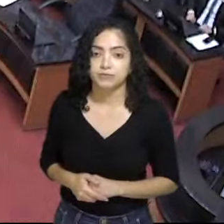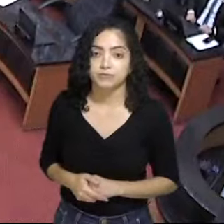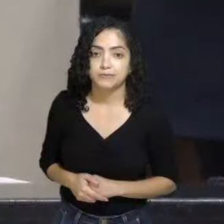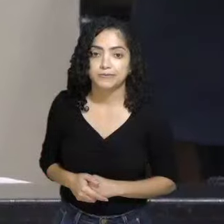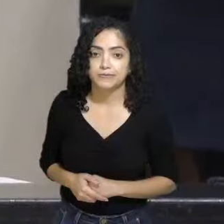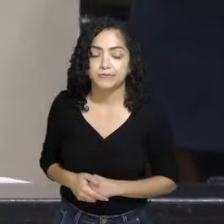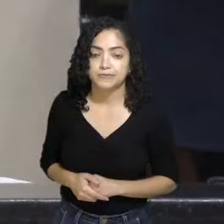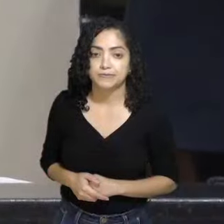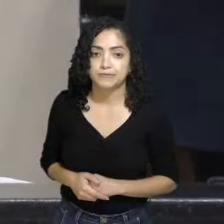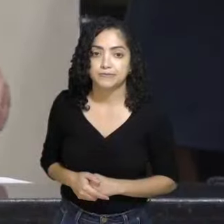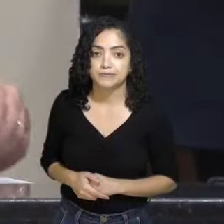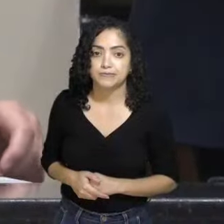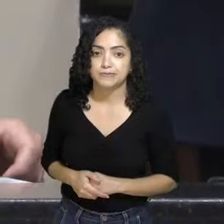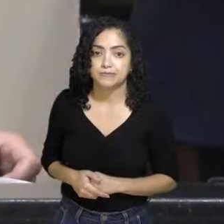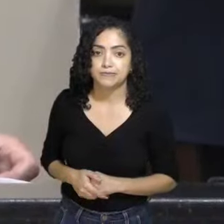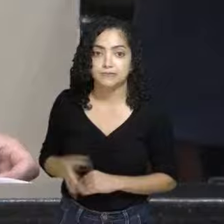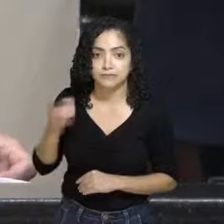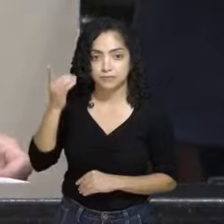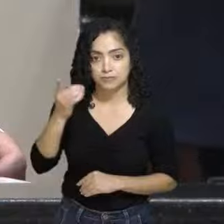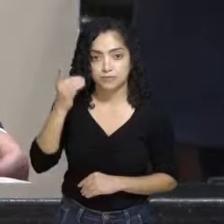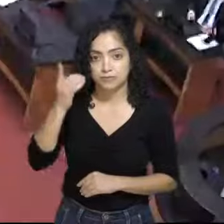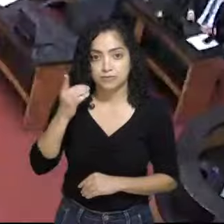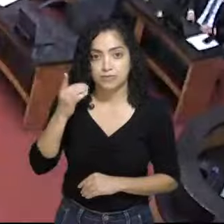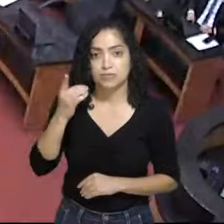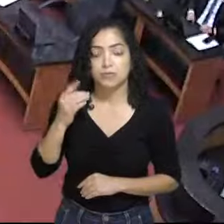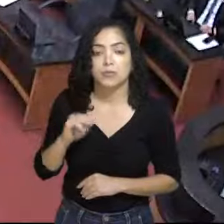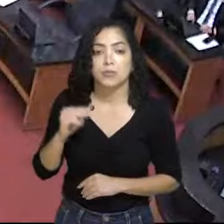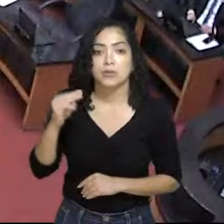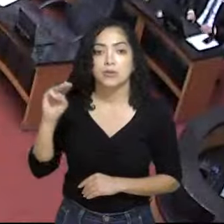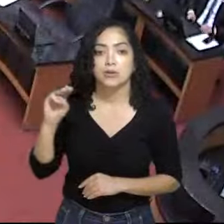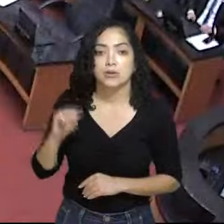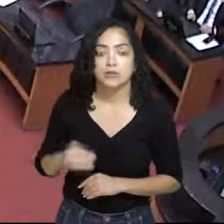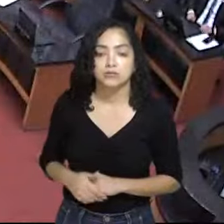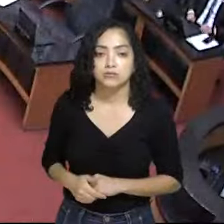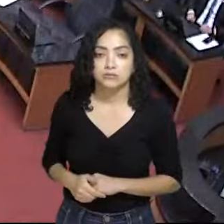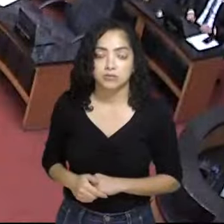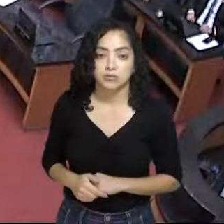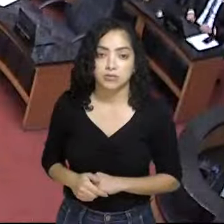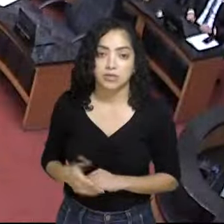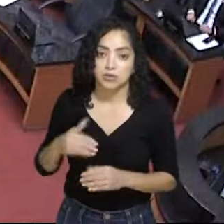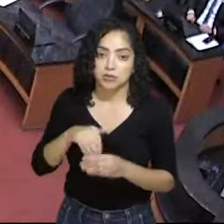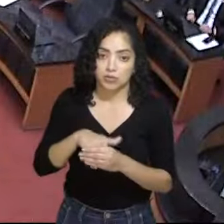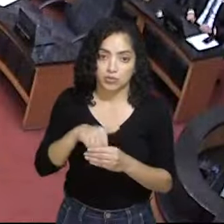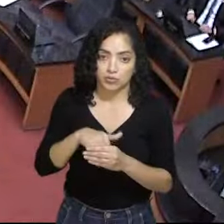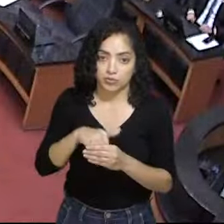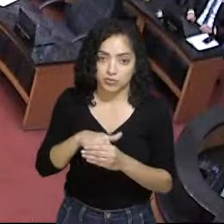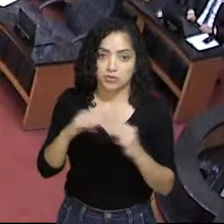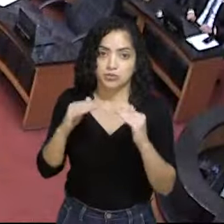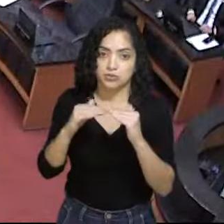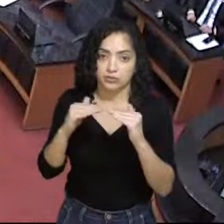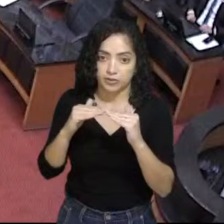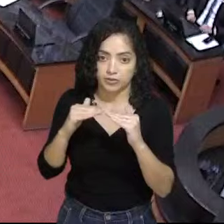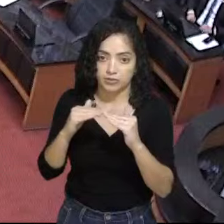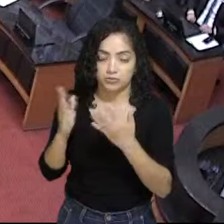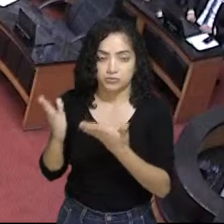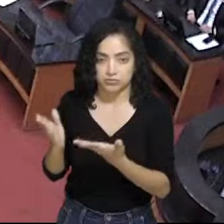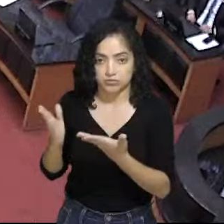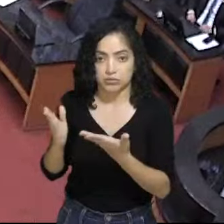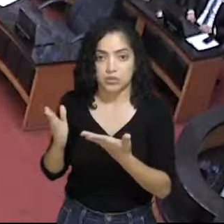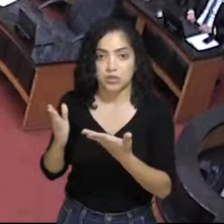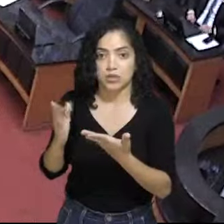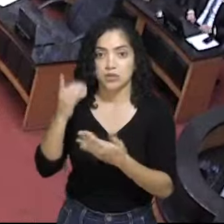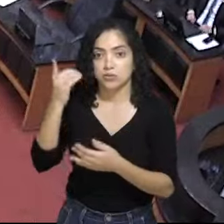Ainda para discutir a matéria, com a palavra o deputado Cadorim. Presidente, provavelmente meu voto vai coincidir com um dos meus colegas que me antecederam,